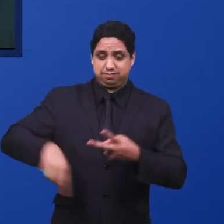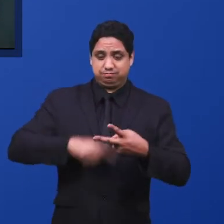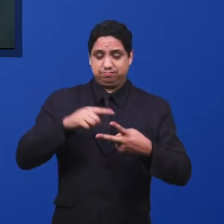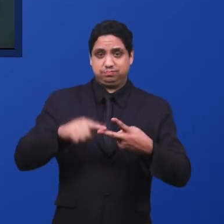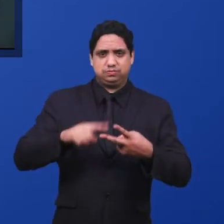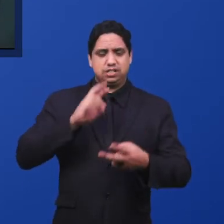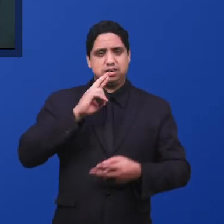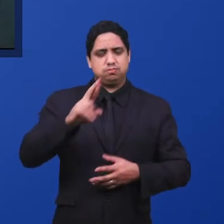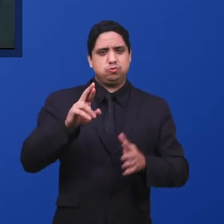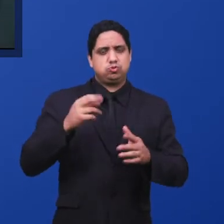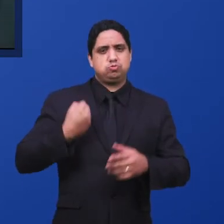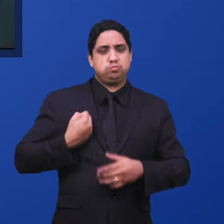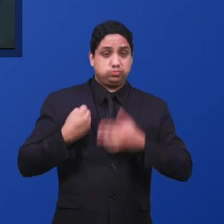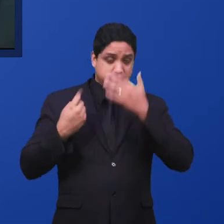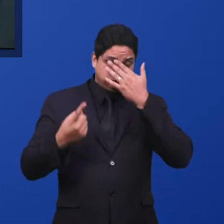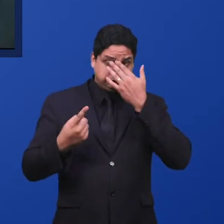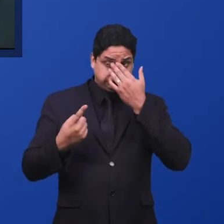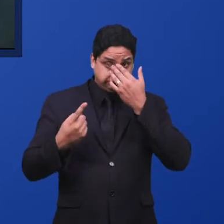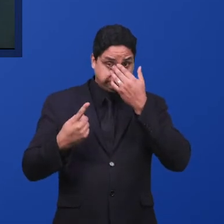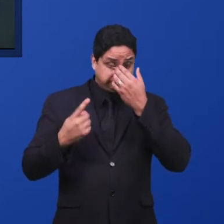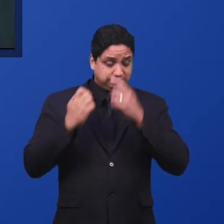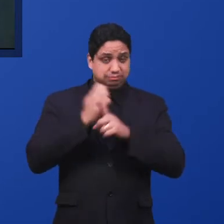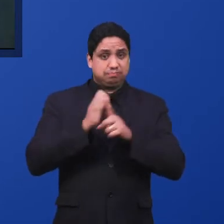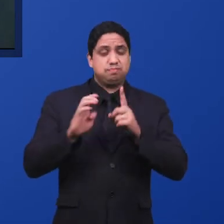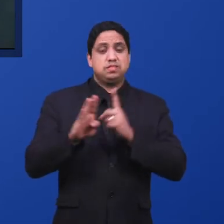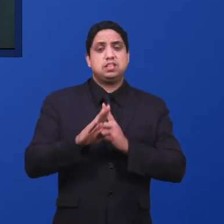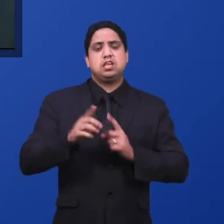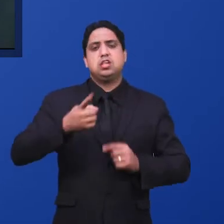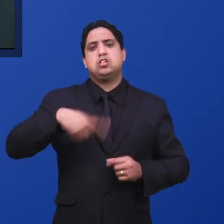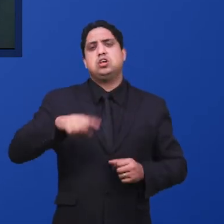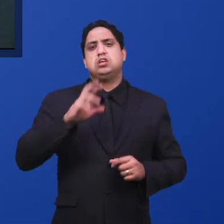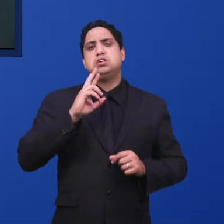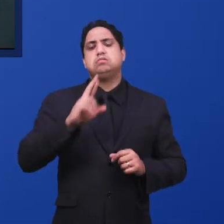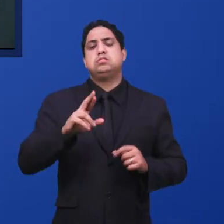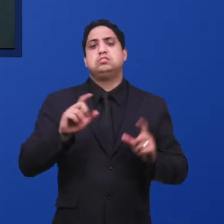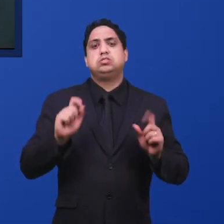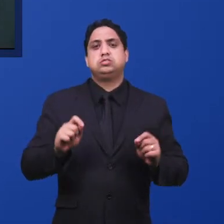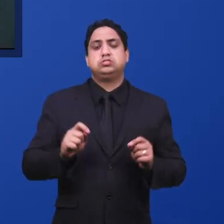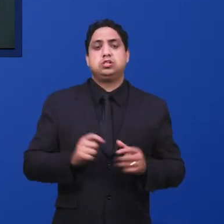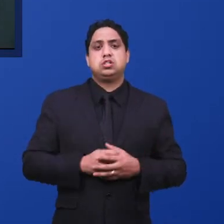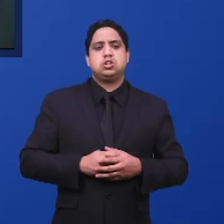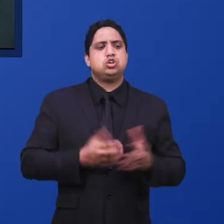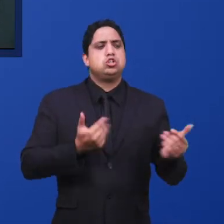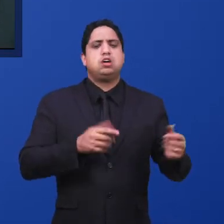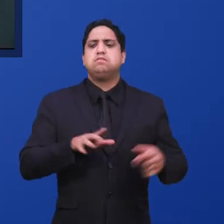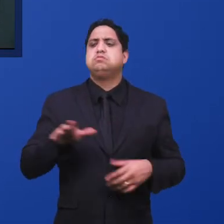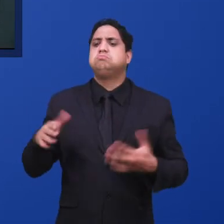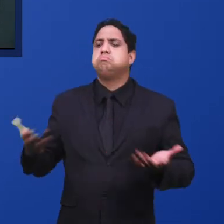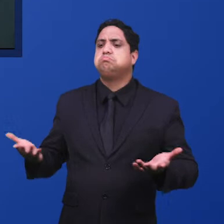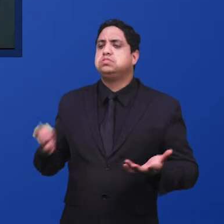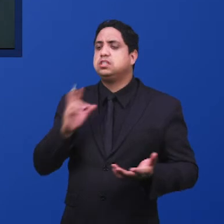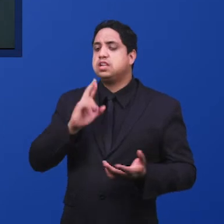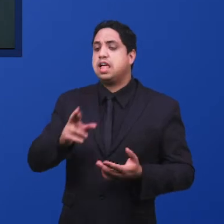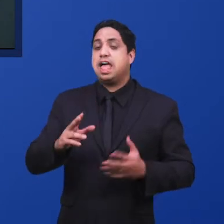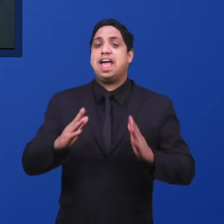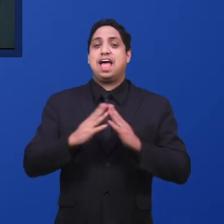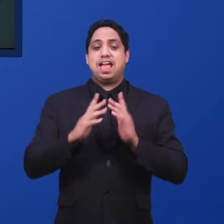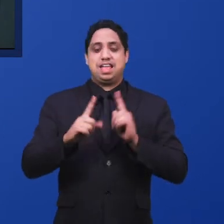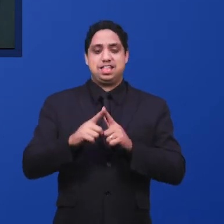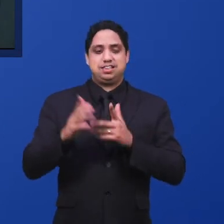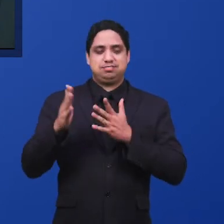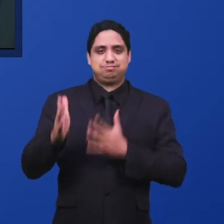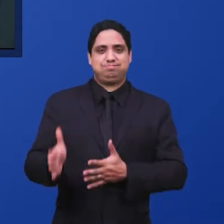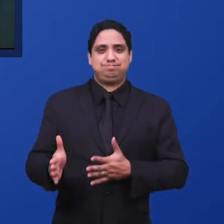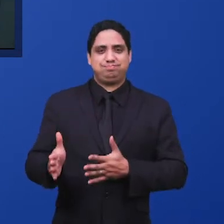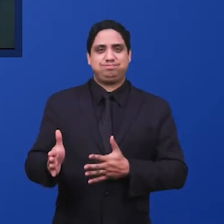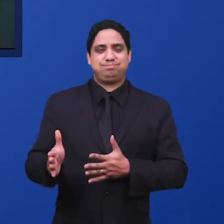1 da Escola Bíblica Dominical, nós vamos estar respondendo. Jovens, qual é a resposta? A Igreja fiel